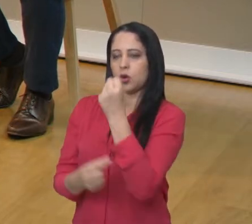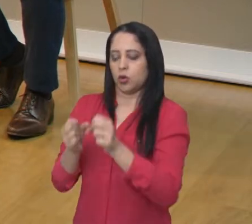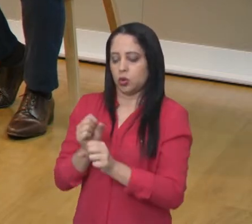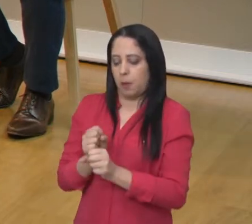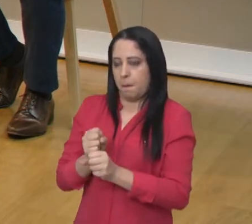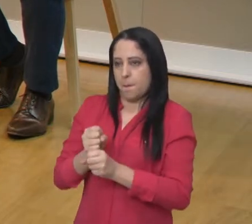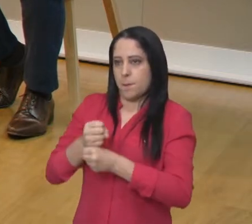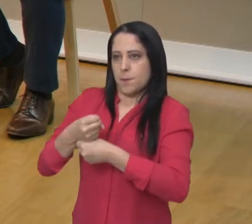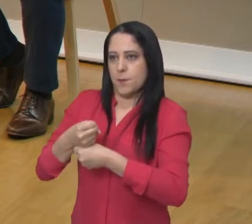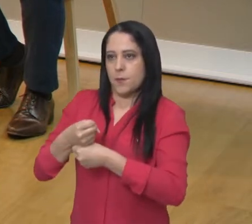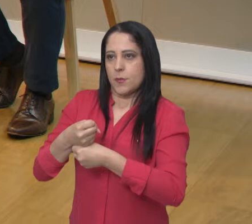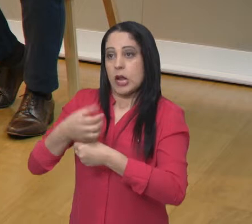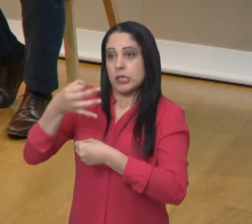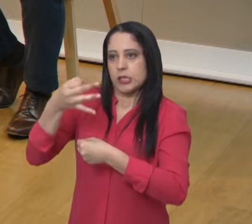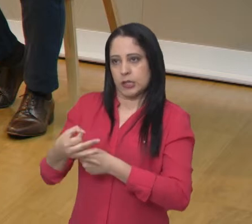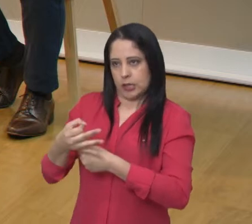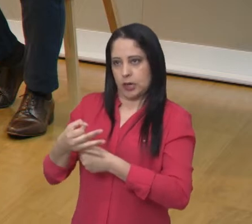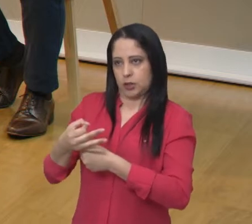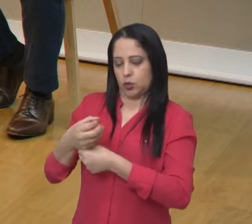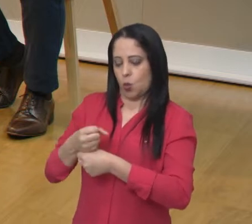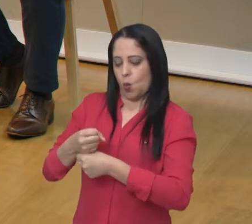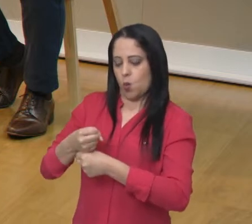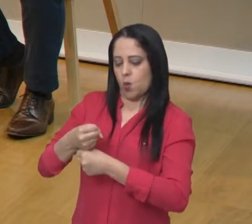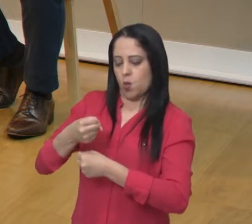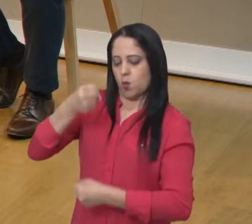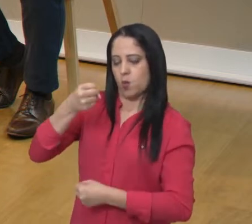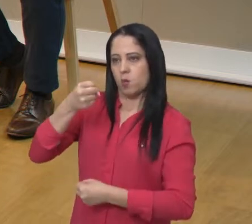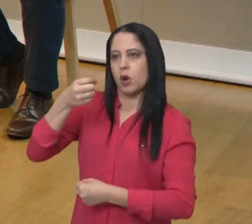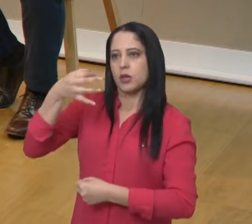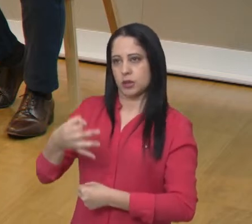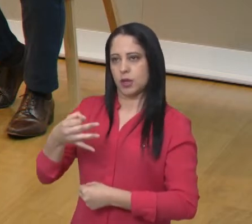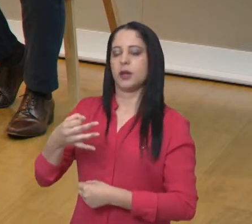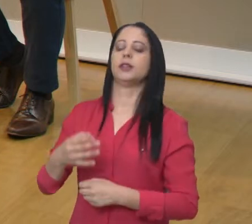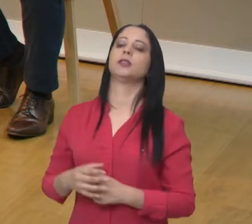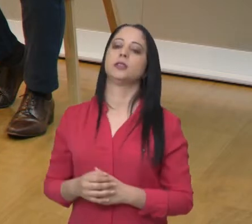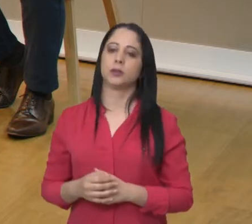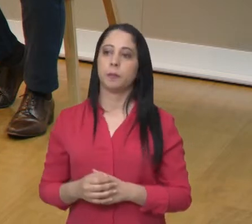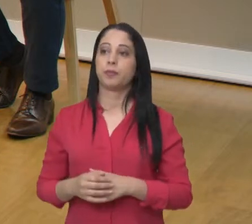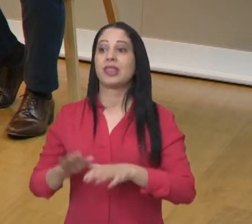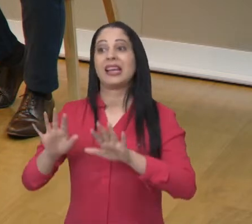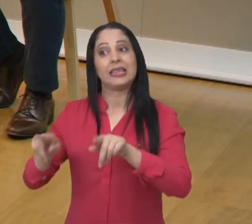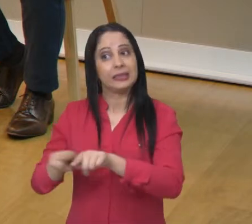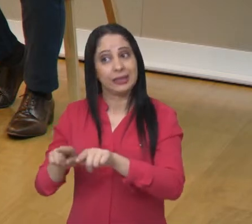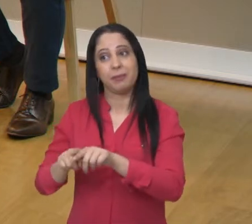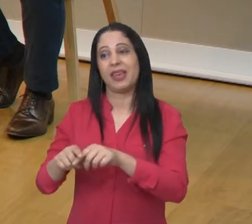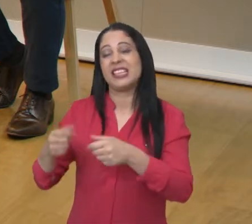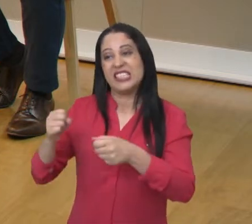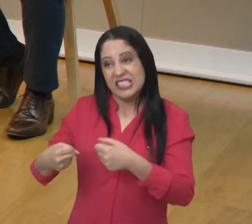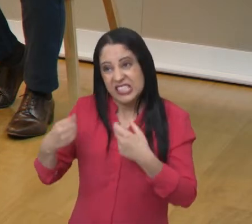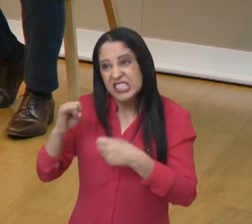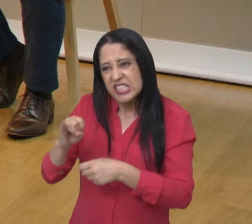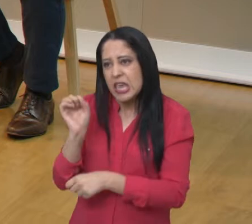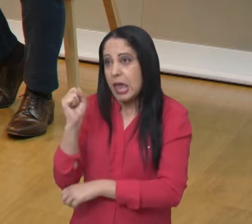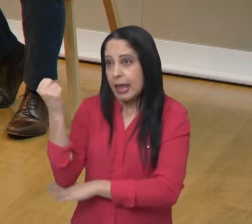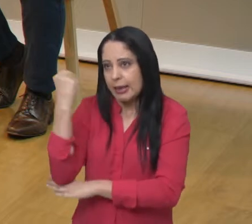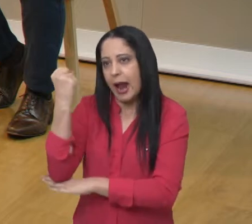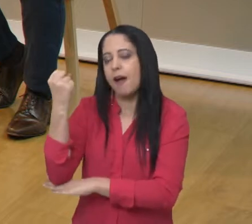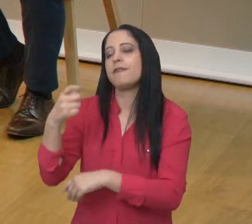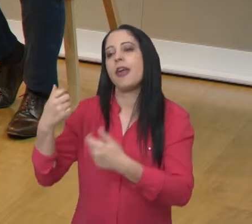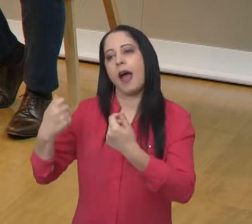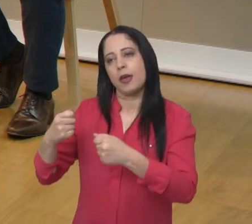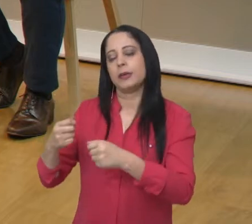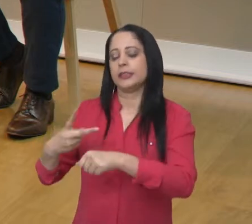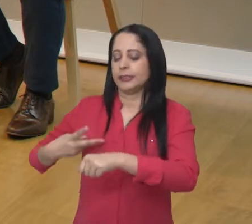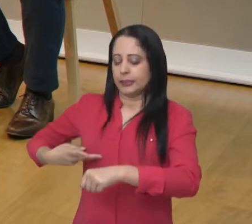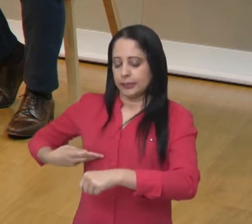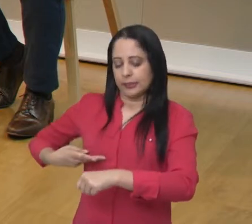instabilidade. Nesses casos, pode ser necessária uma cirurgia um pouco maior, que seriam as cirurgias de artrodese, em que a gente precisa fixar a coluna no lugar para que não tenha